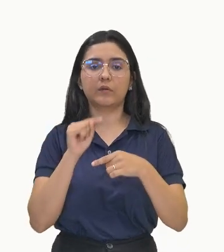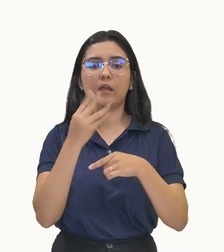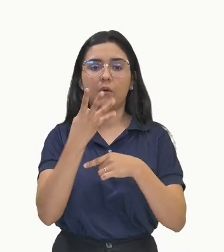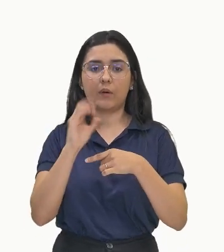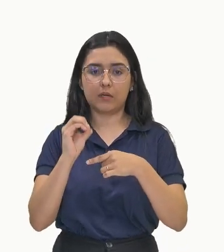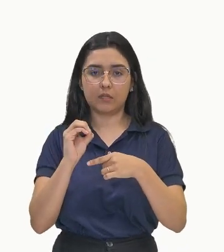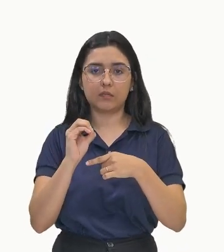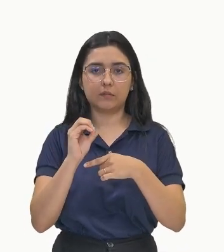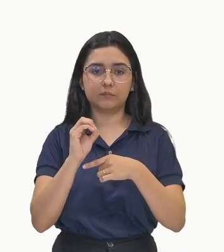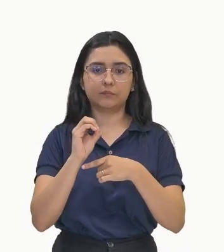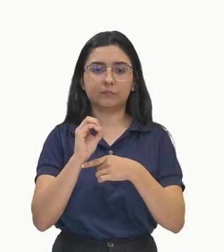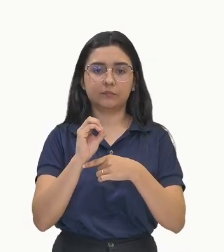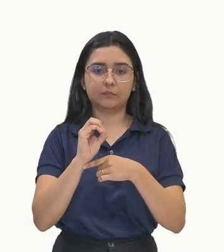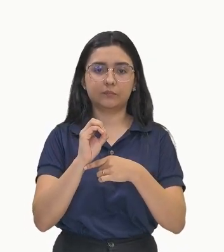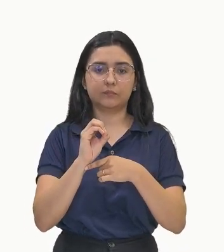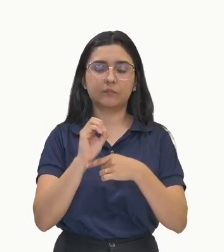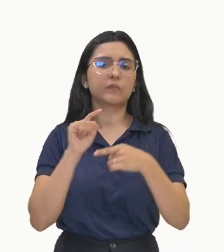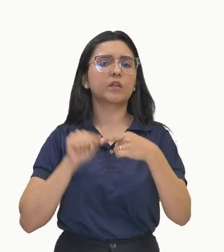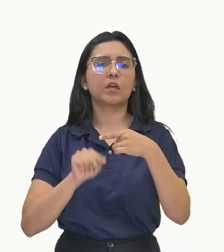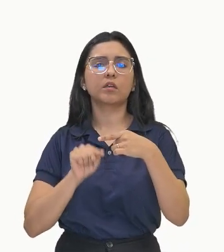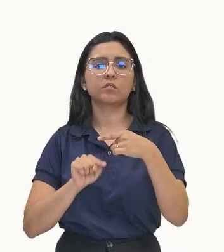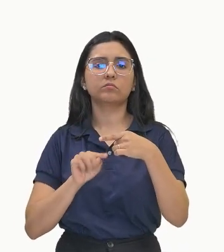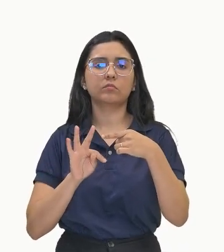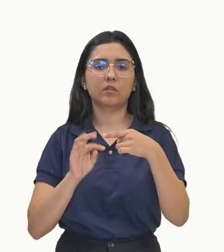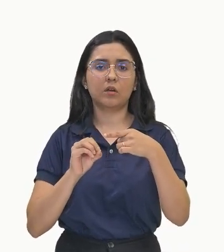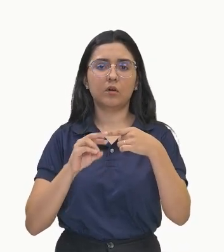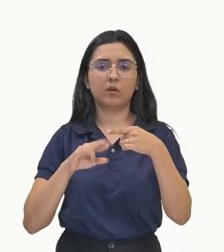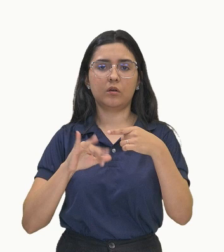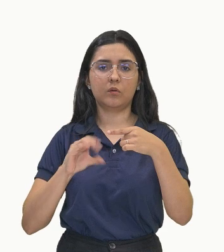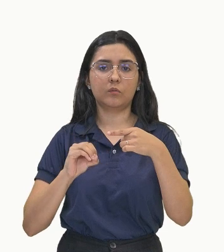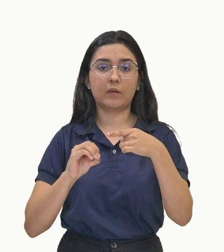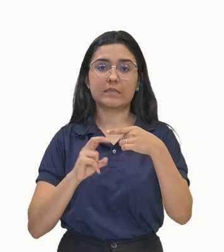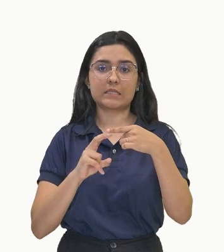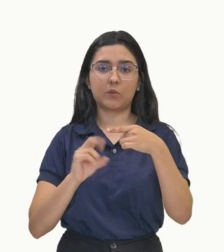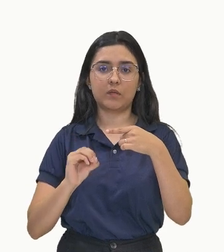40. E o teórico? 50.